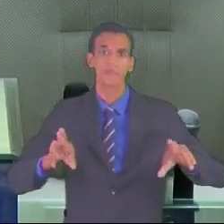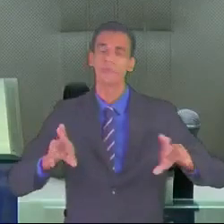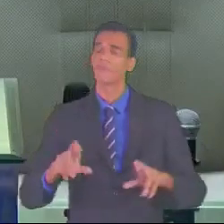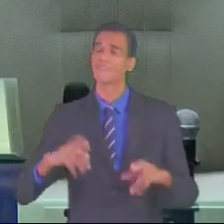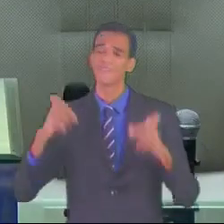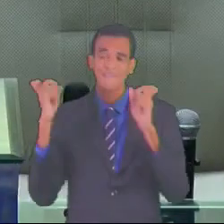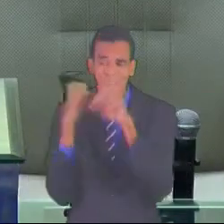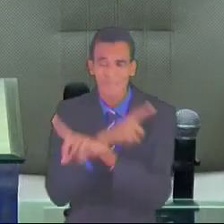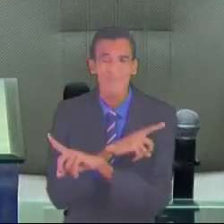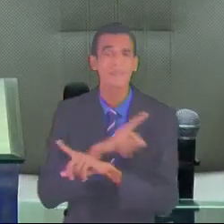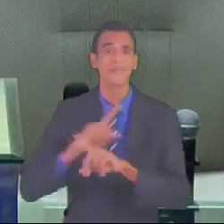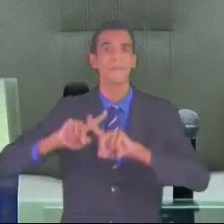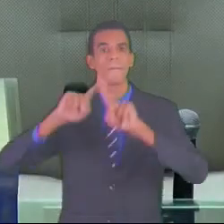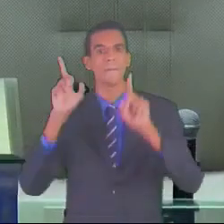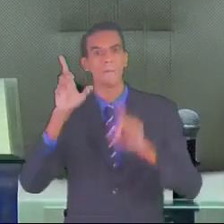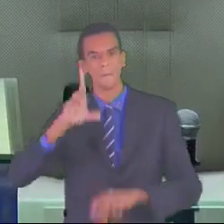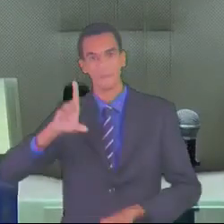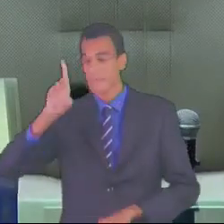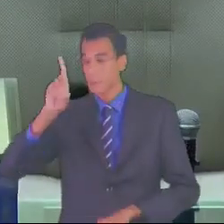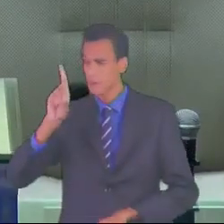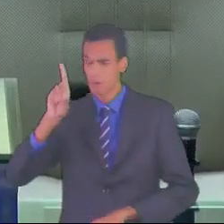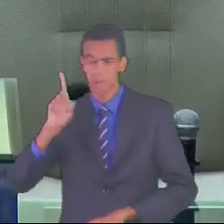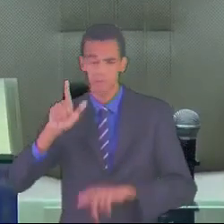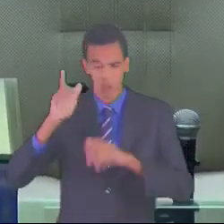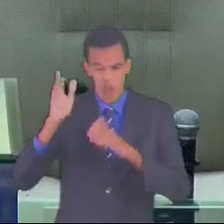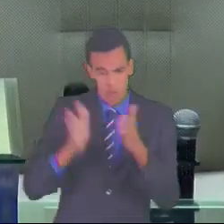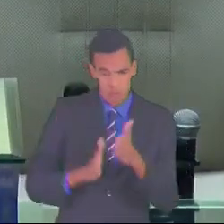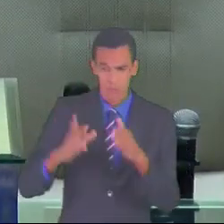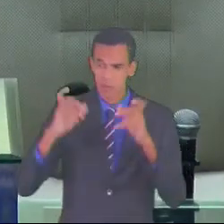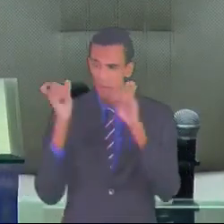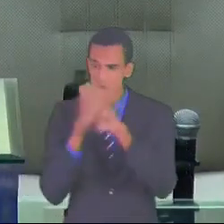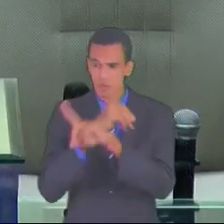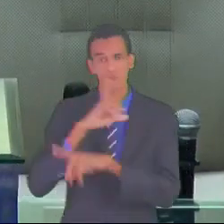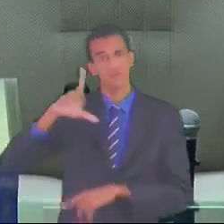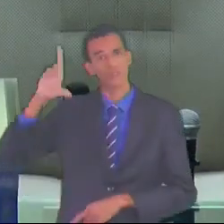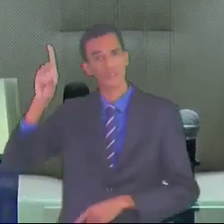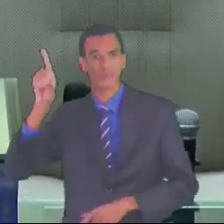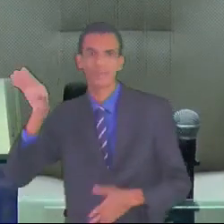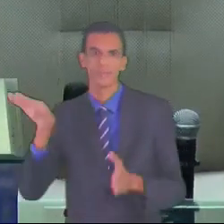improváveis, mas Deus é Deus dos improváveis.